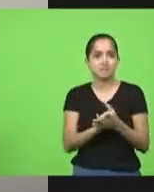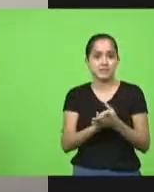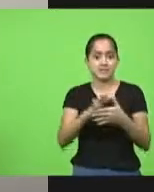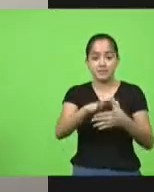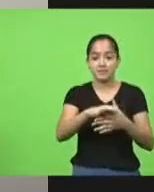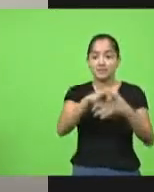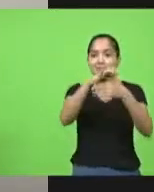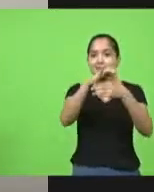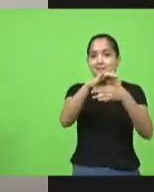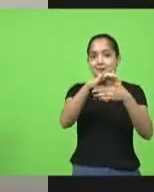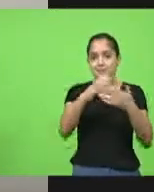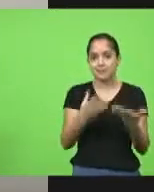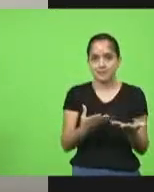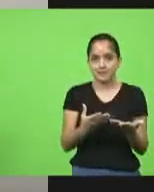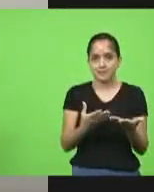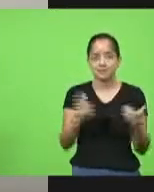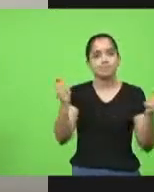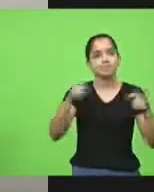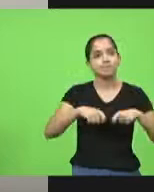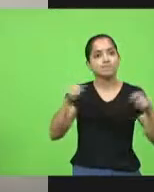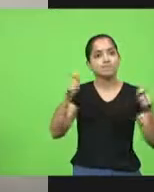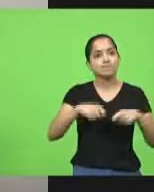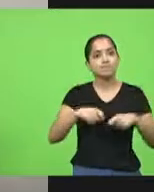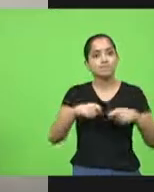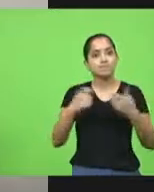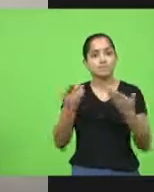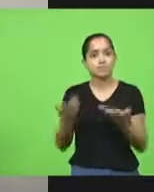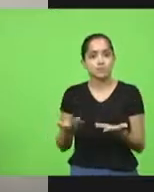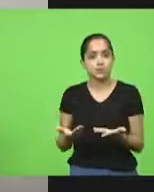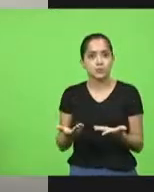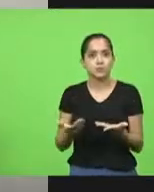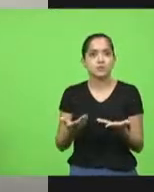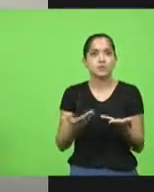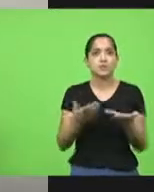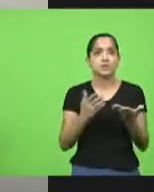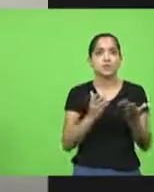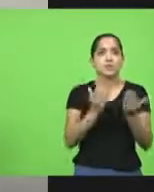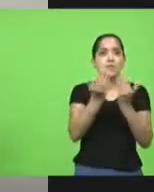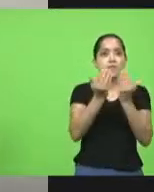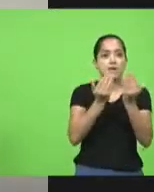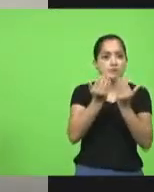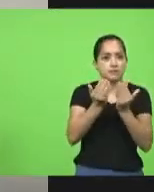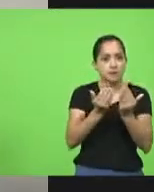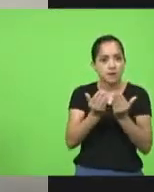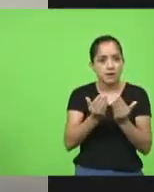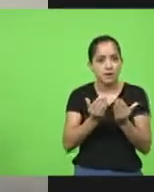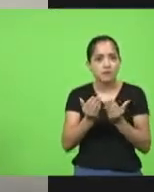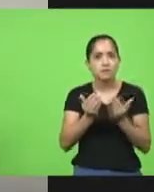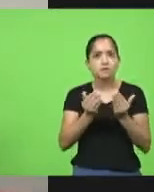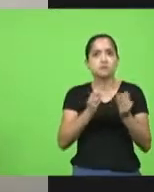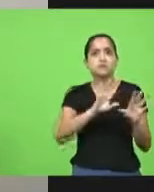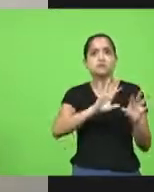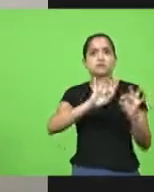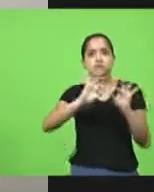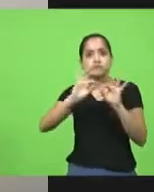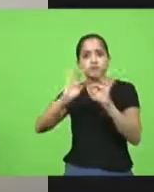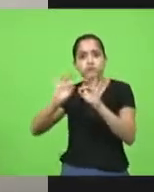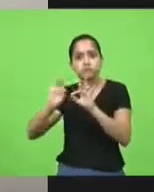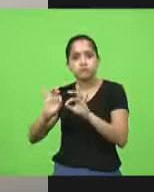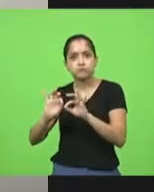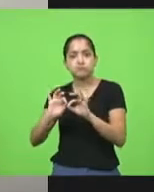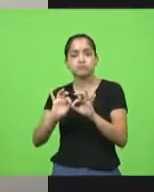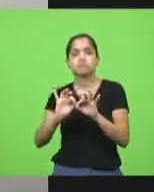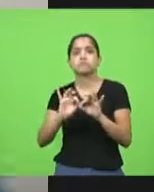lideranças com capacidade para uma análise de conjuntura e tomada de